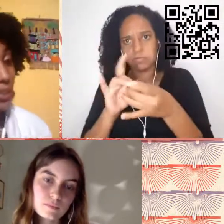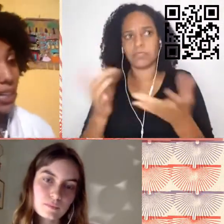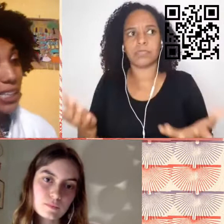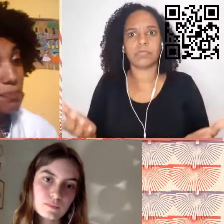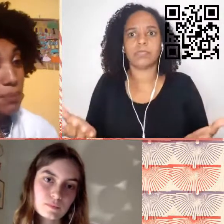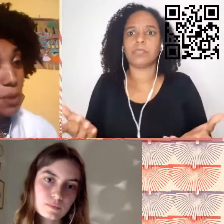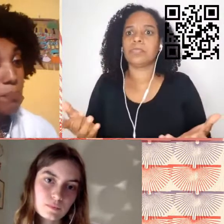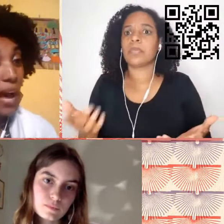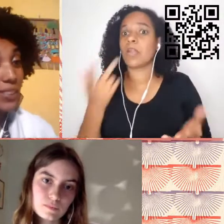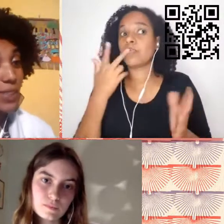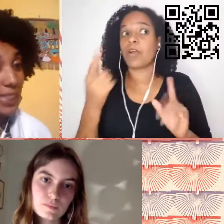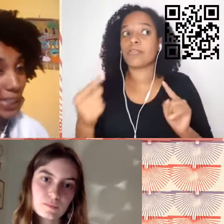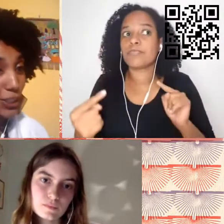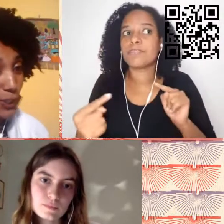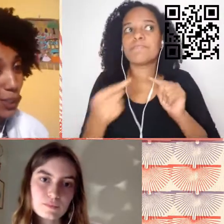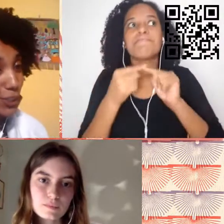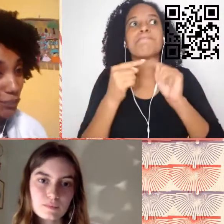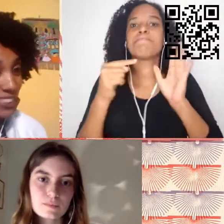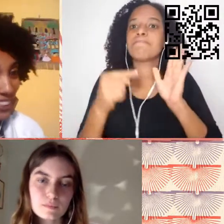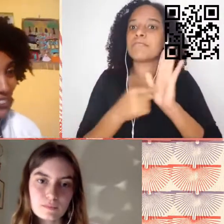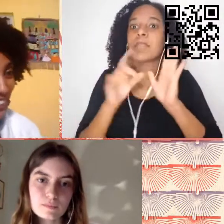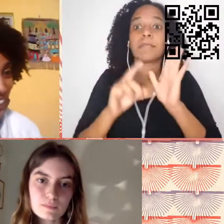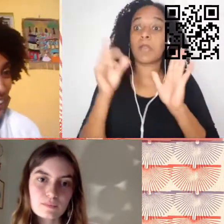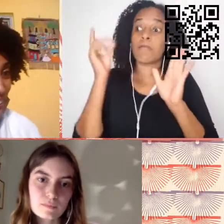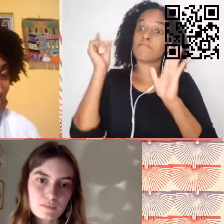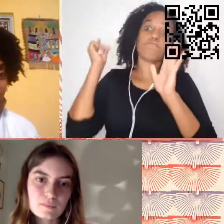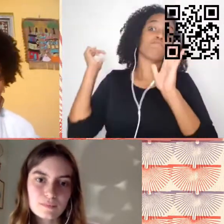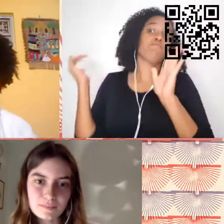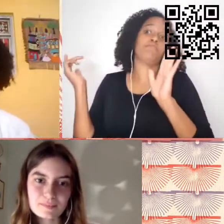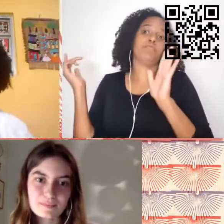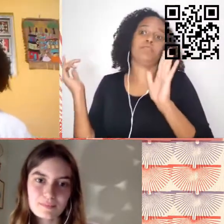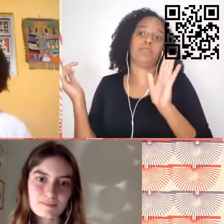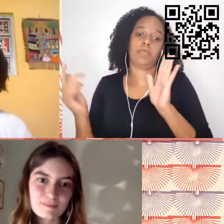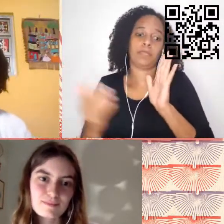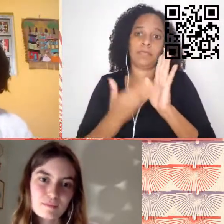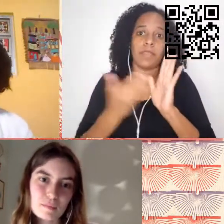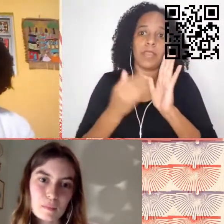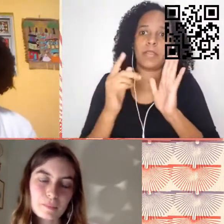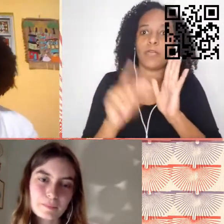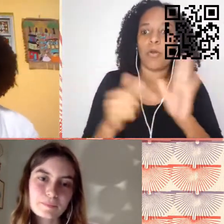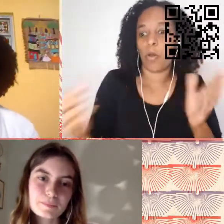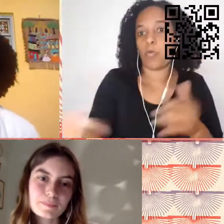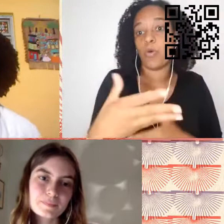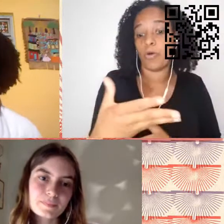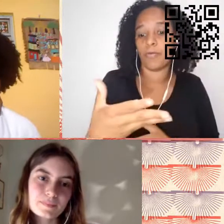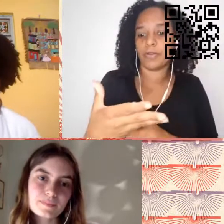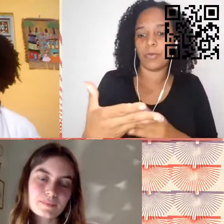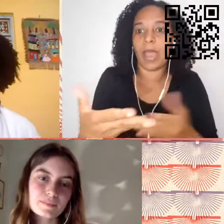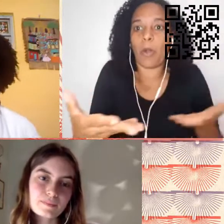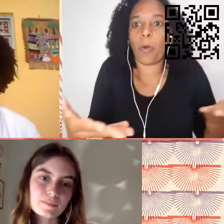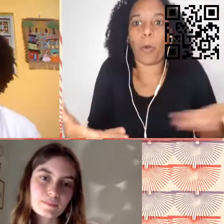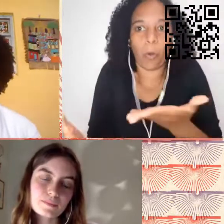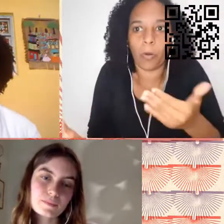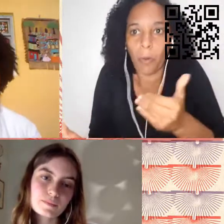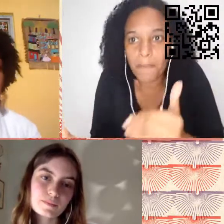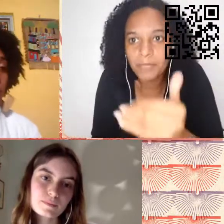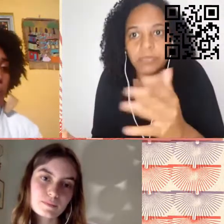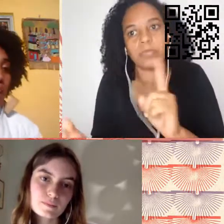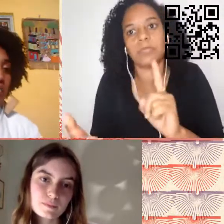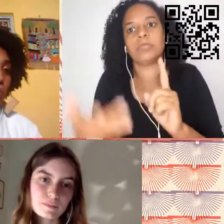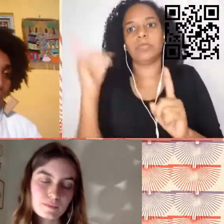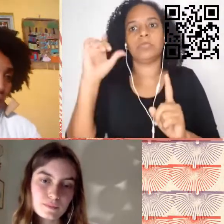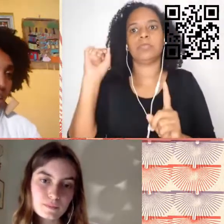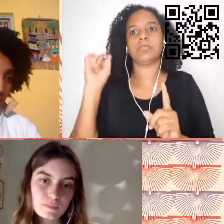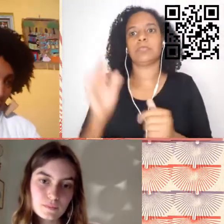já marca esse primeiro passo nessa trajetória de definição de literatura negra contemporânea. Eu queria trazer